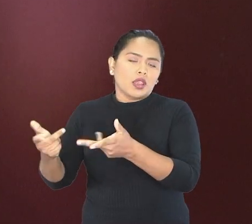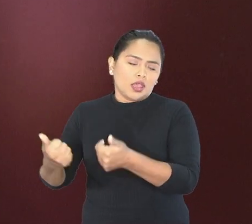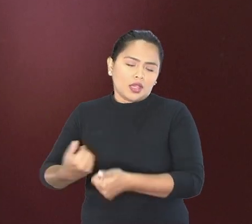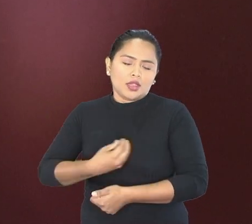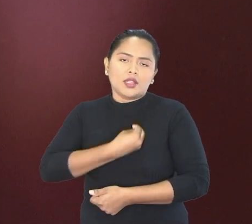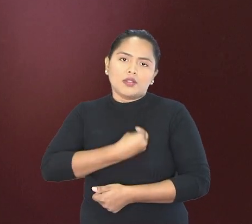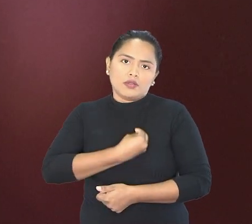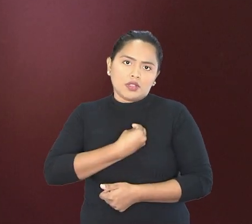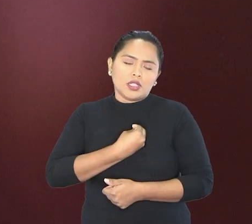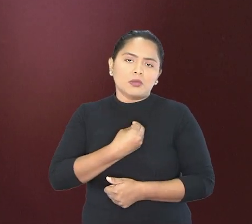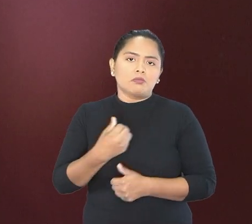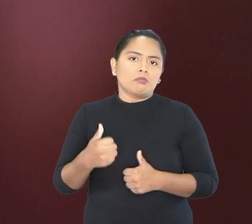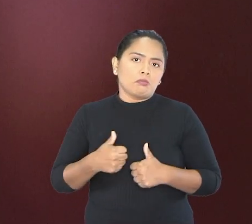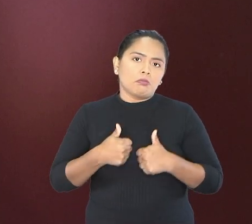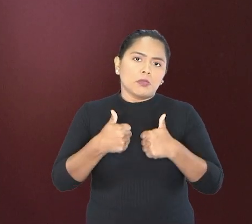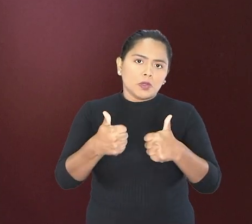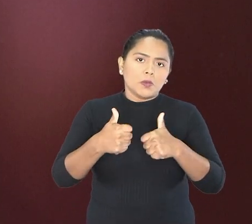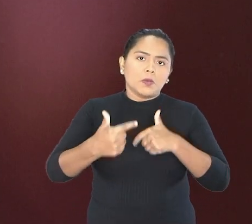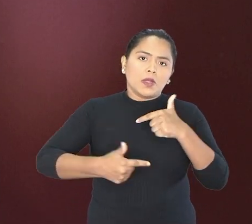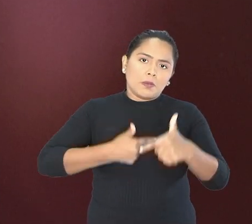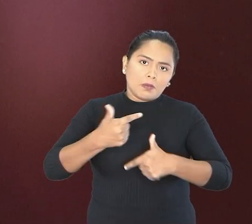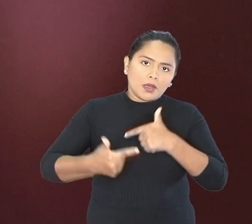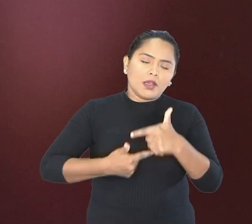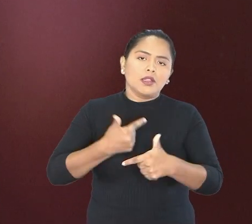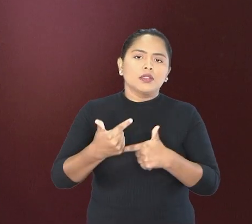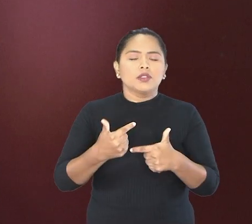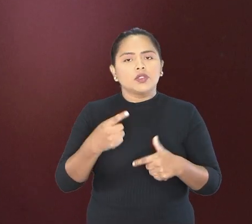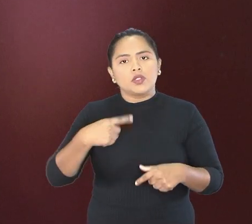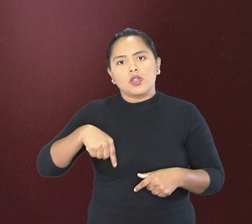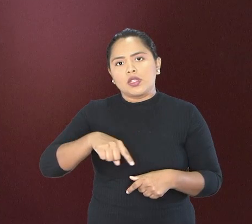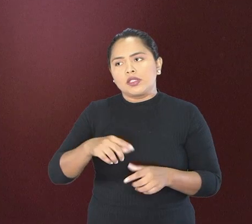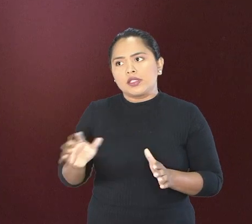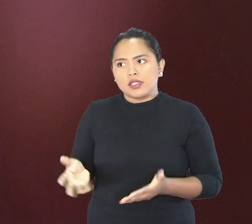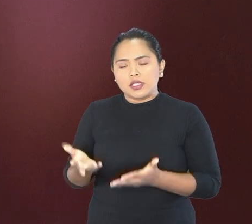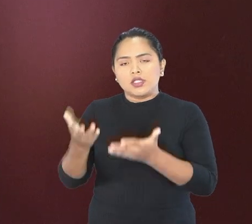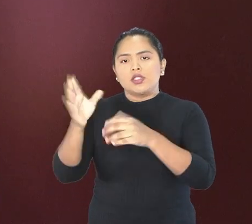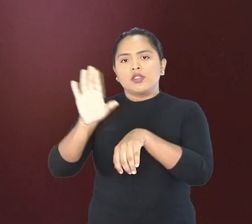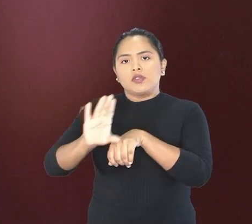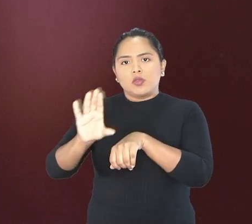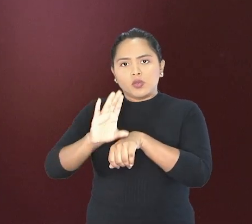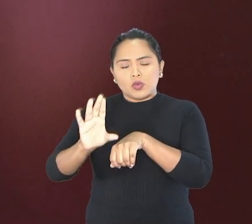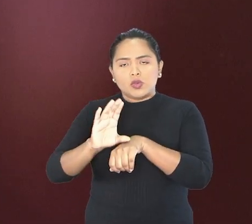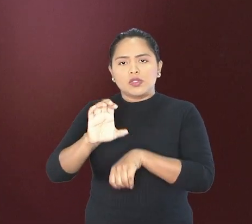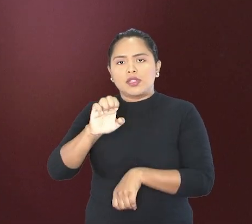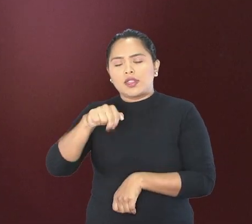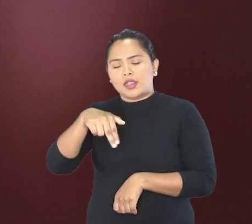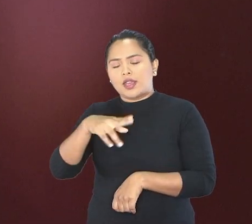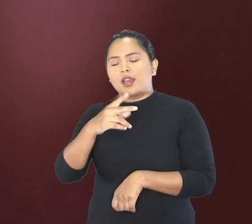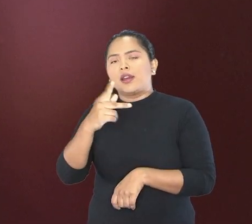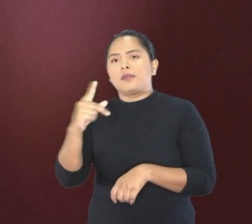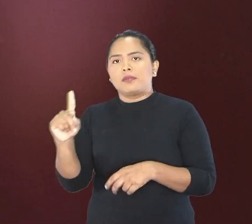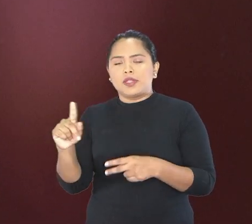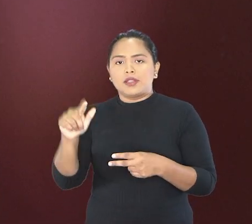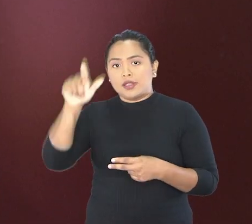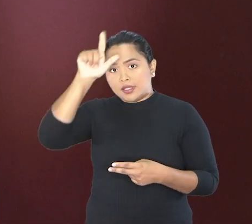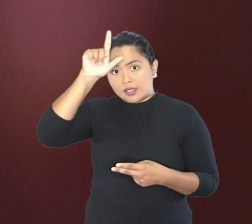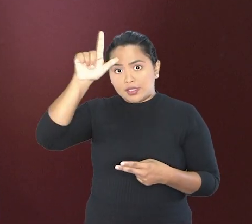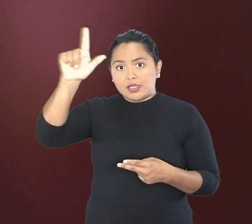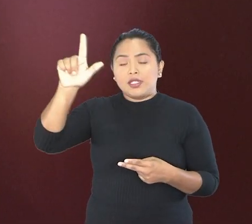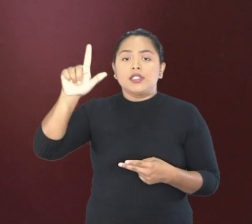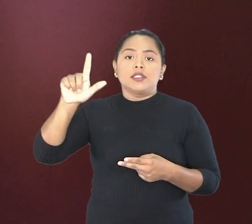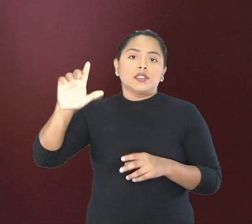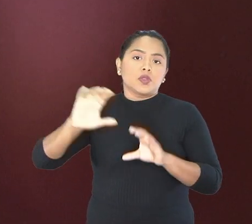trabalho. Então, tanto a gente incentiva esses cursos que tem na ENAP, como liderança, relações interpessoais, comunicação